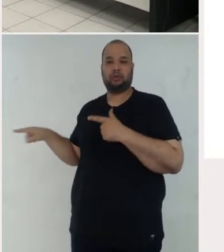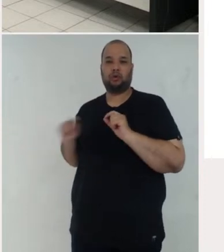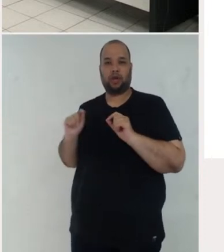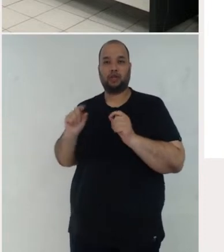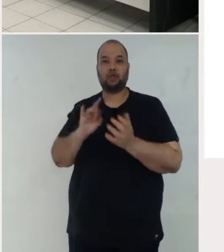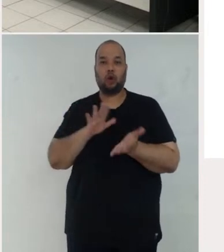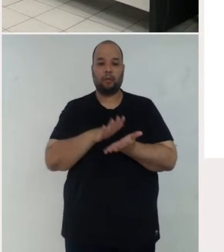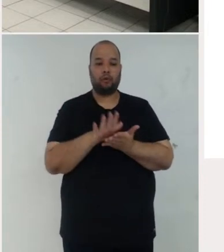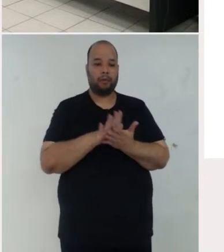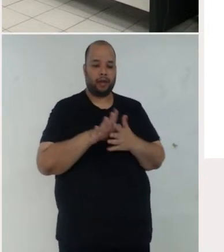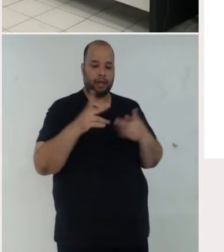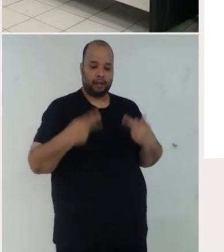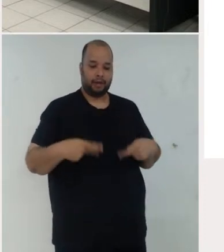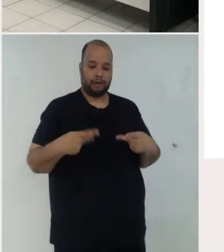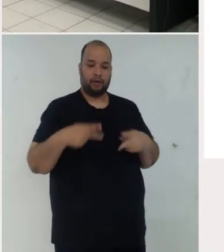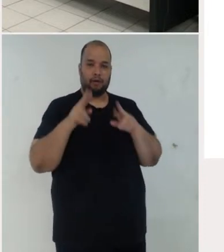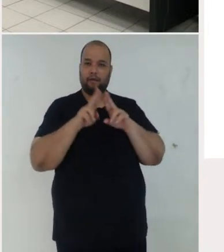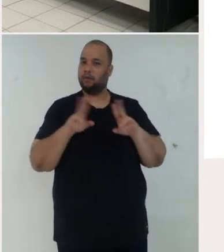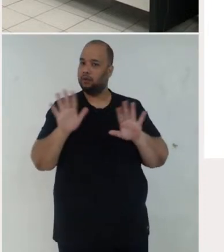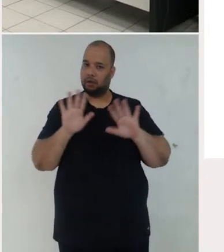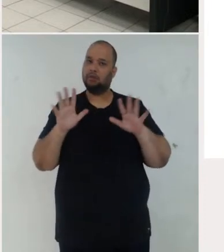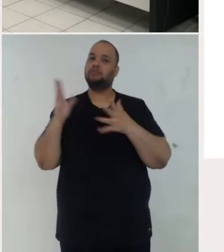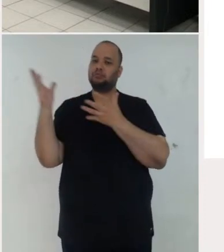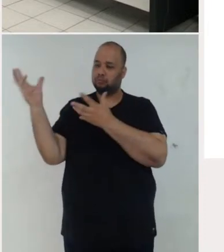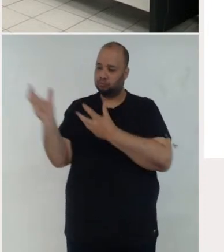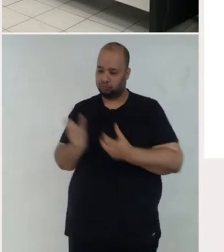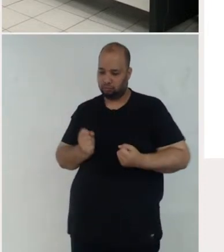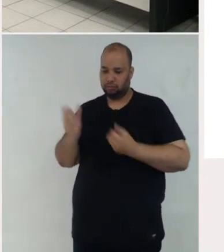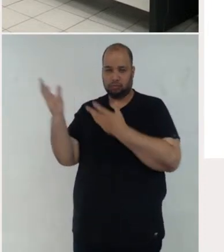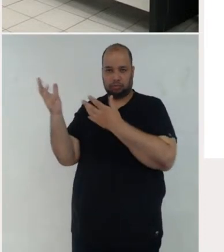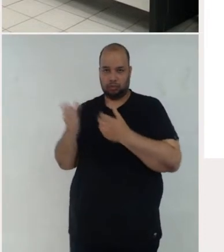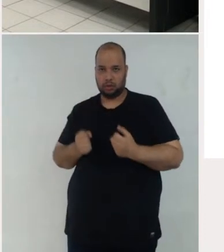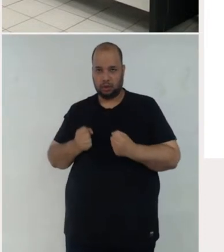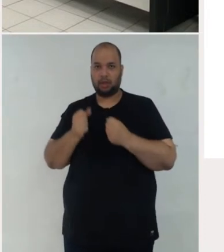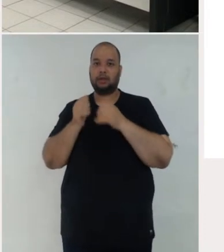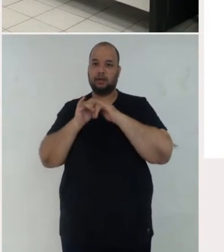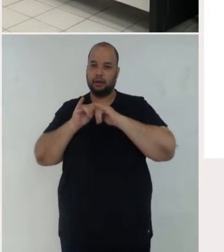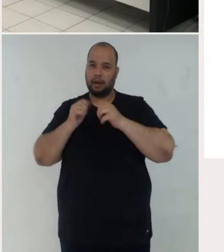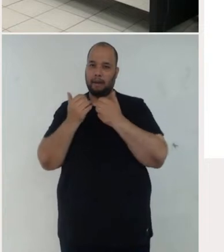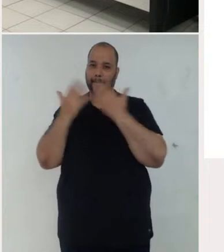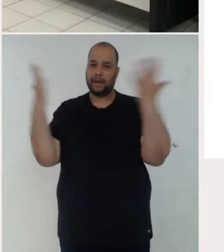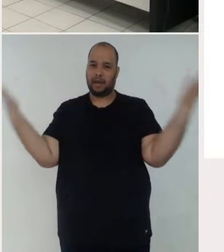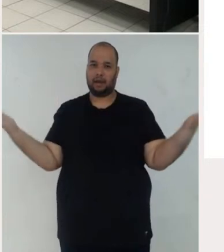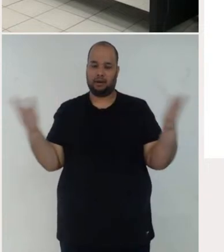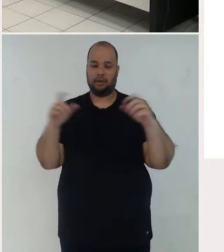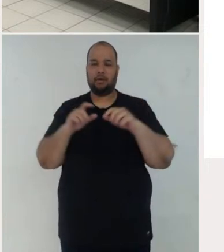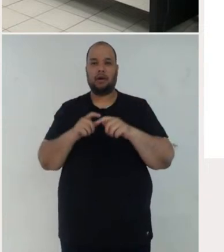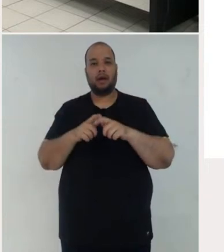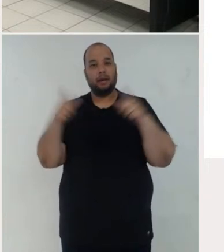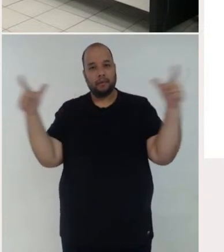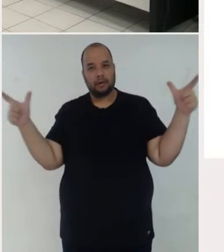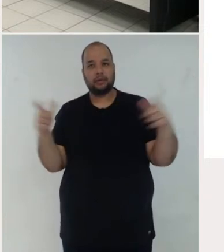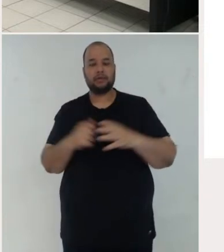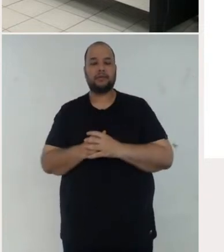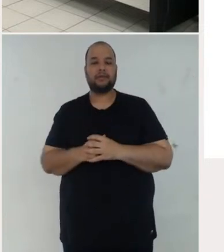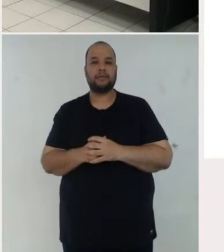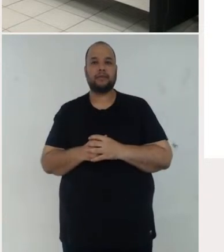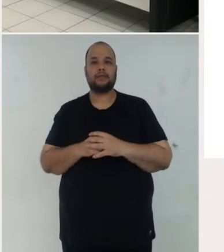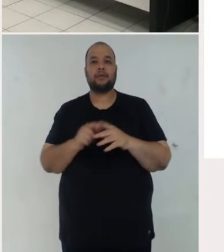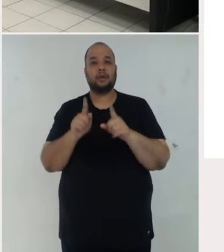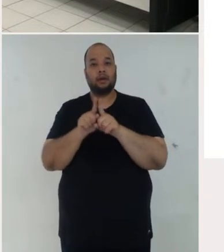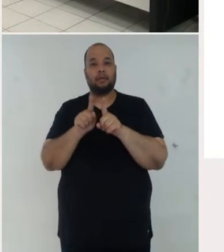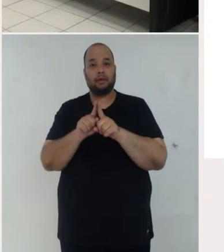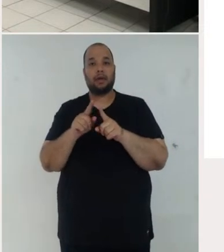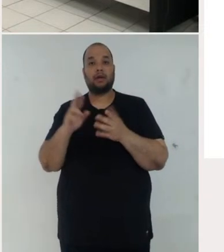publicar pessoas da casa. O Walter sempre tinha essa visão para fora, né? Vamos ampliar. A outra questão era de ser